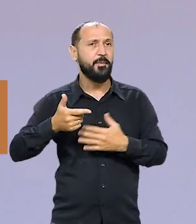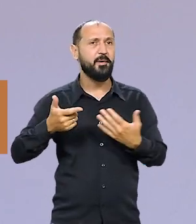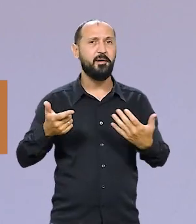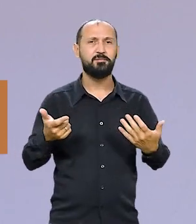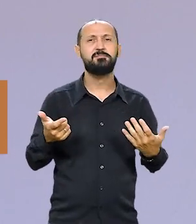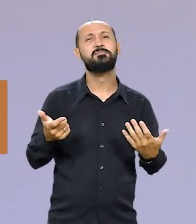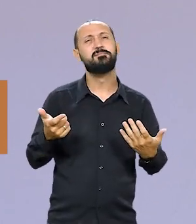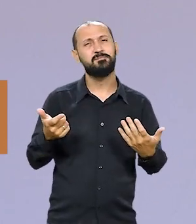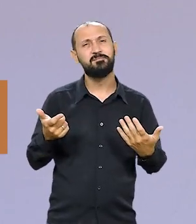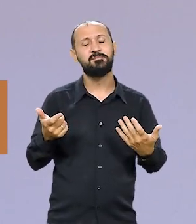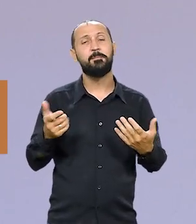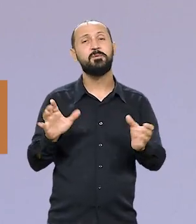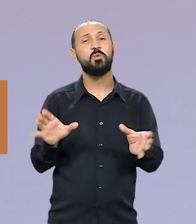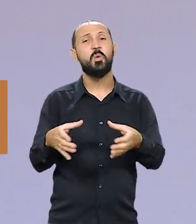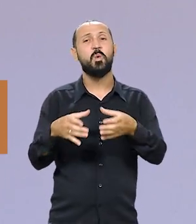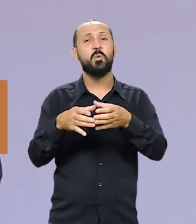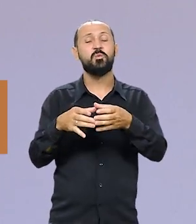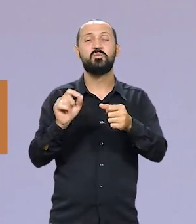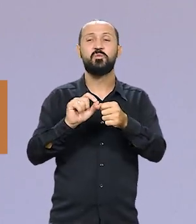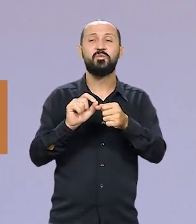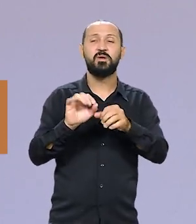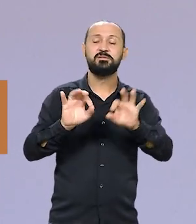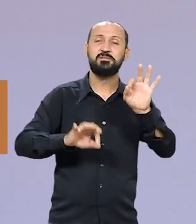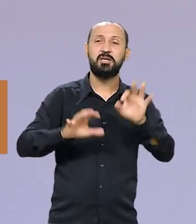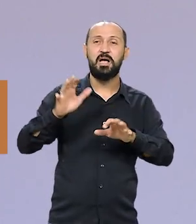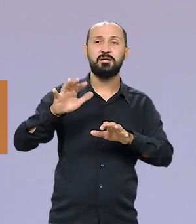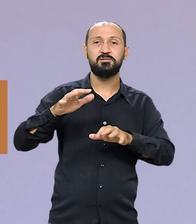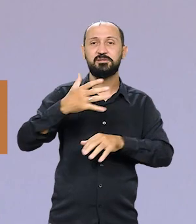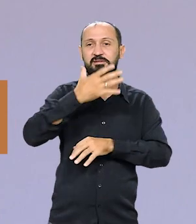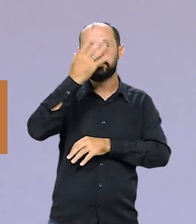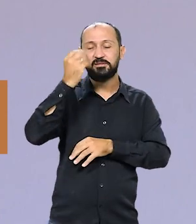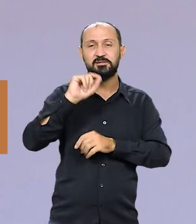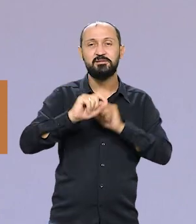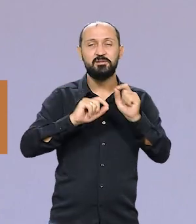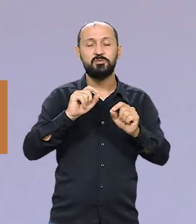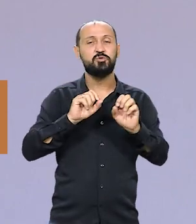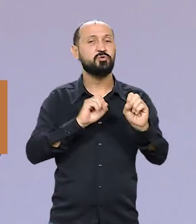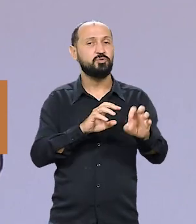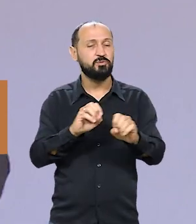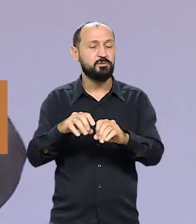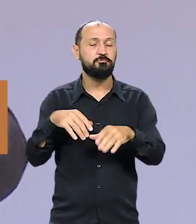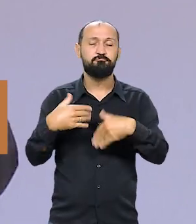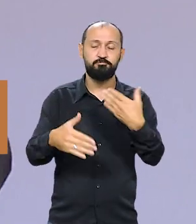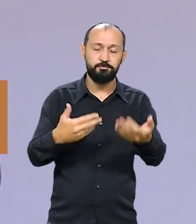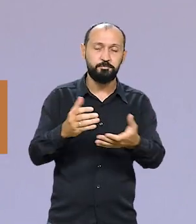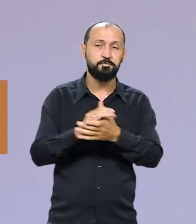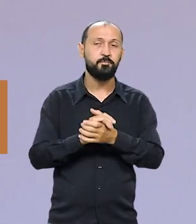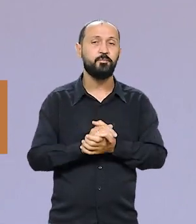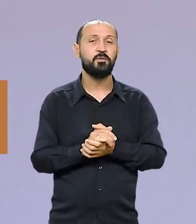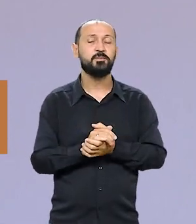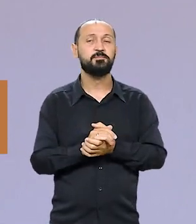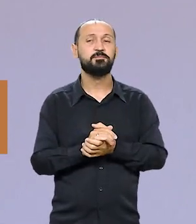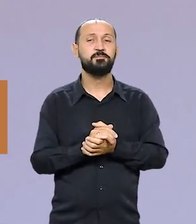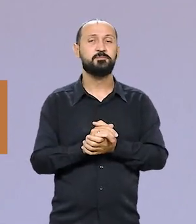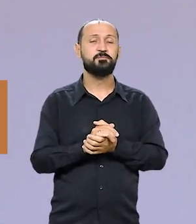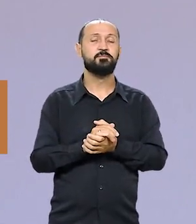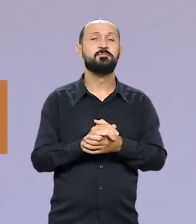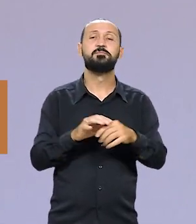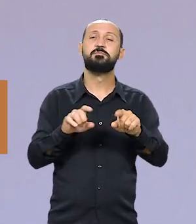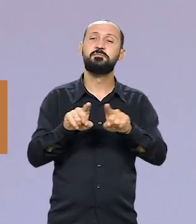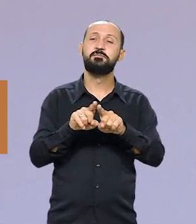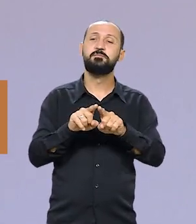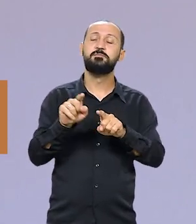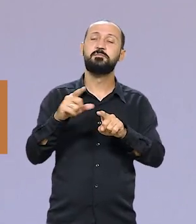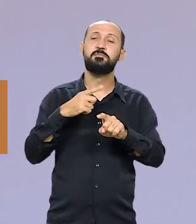ou quando na verdade a parte coletiva não é feita muitas vezes, como eu acabei de falar, na parte de educação e assim por diante. Então,